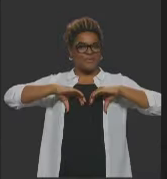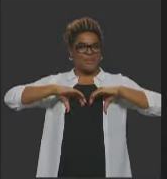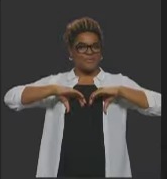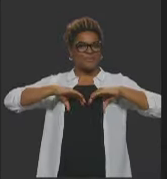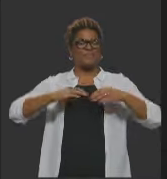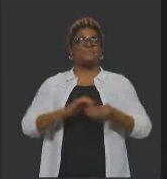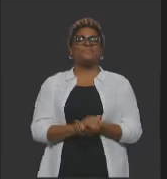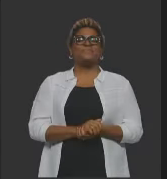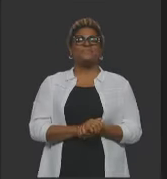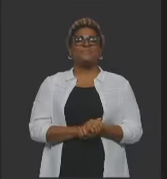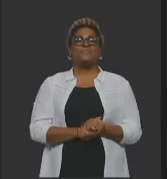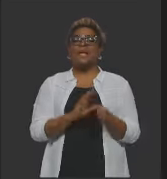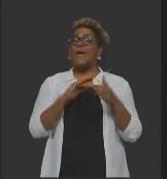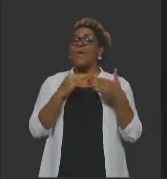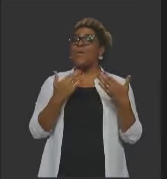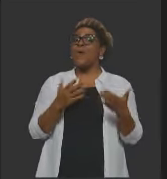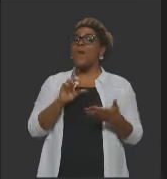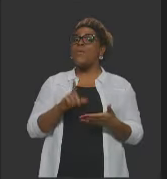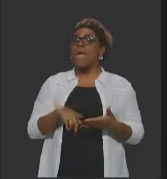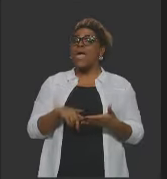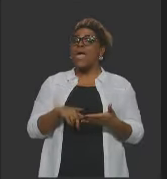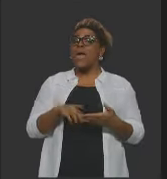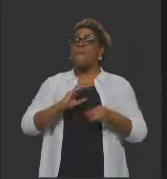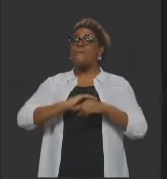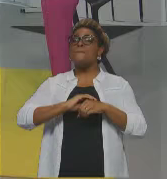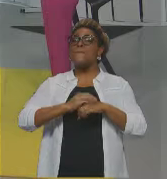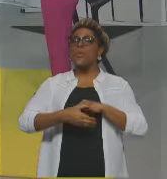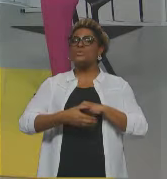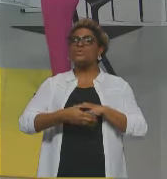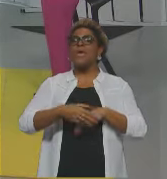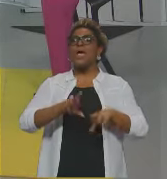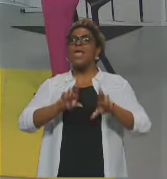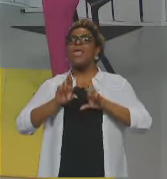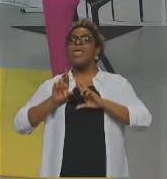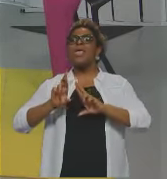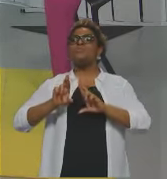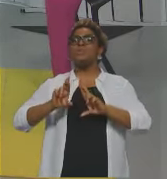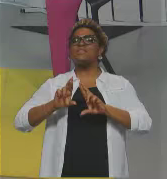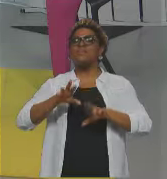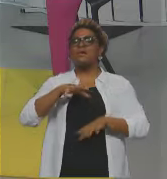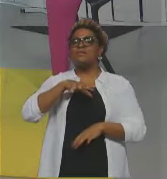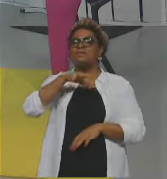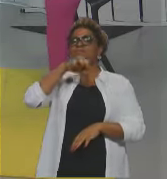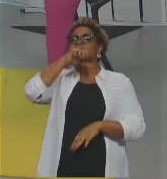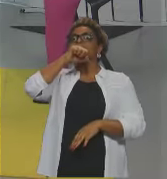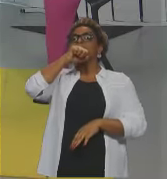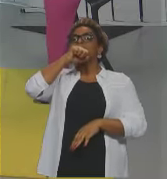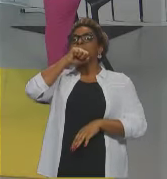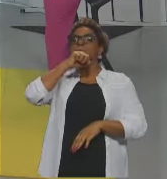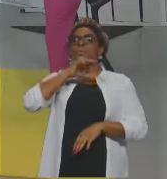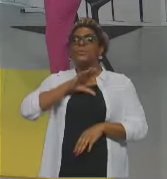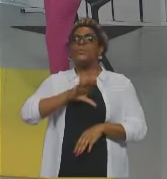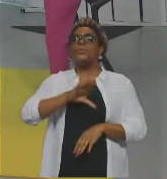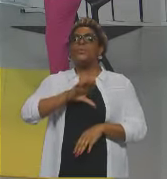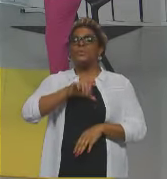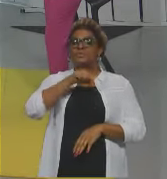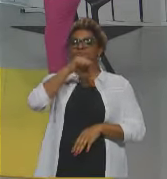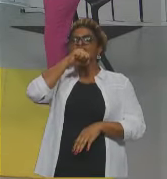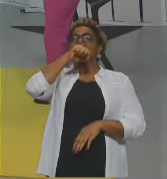Nós fizemos um experimento aqui, na aula, que a gente trouxe aqui uma garrafa PET, cobrimos aí